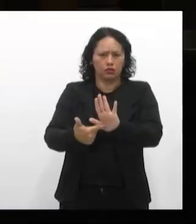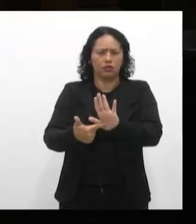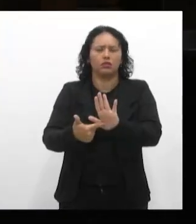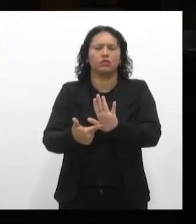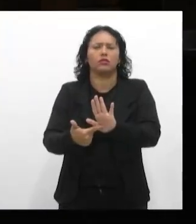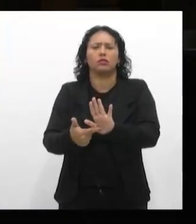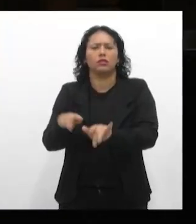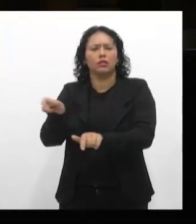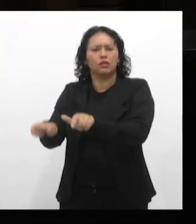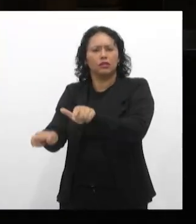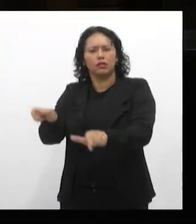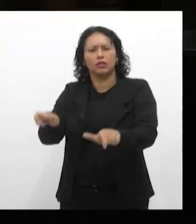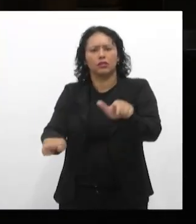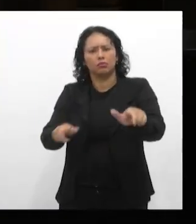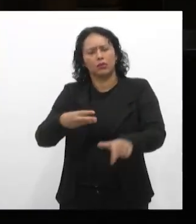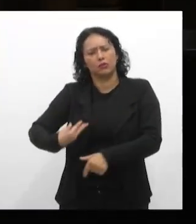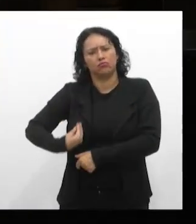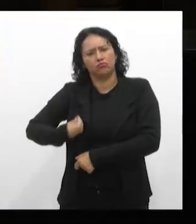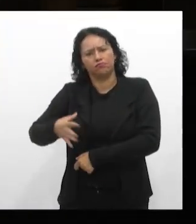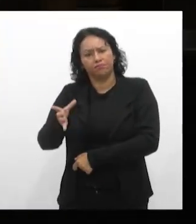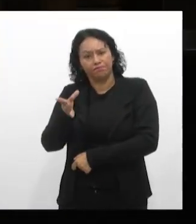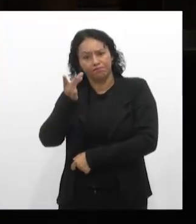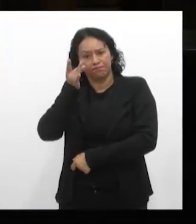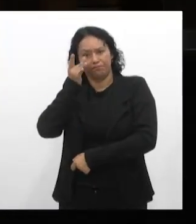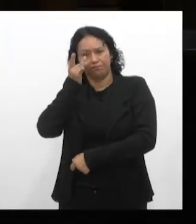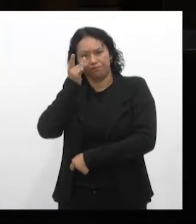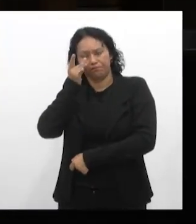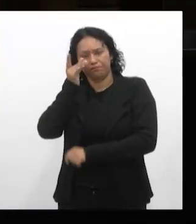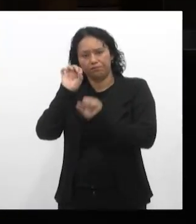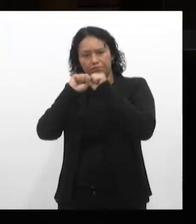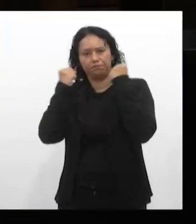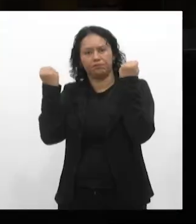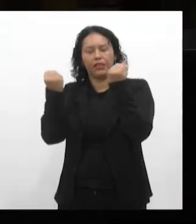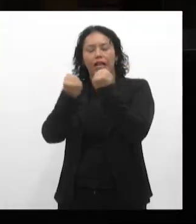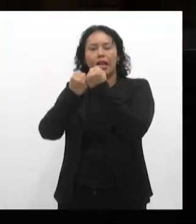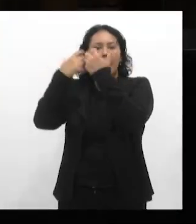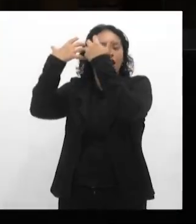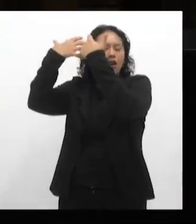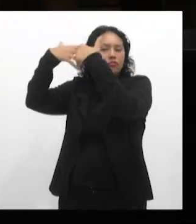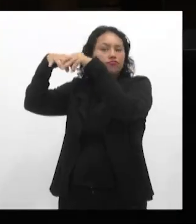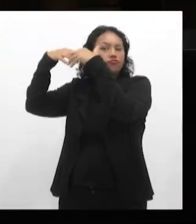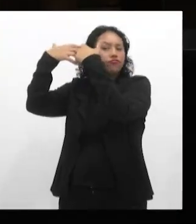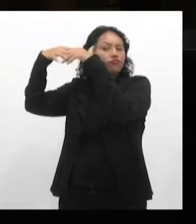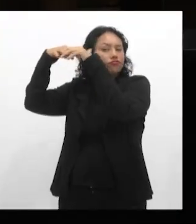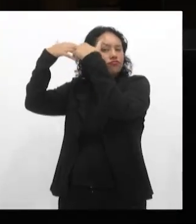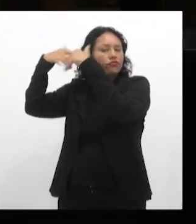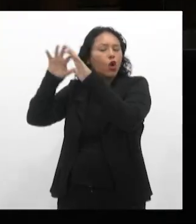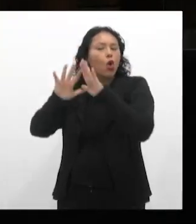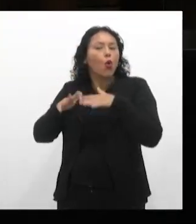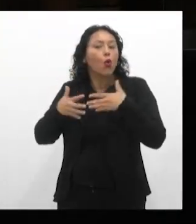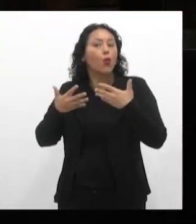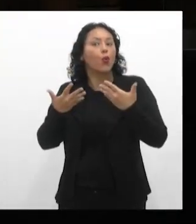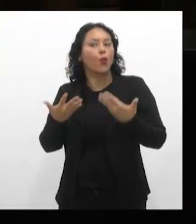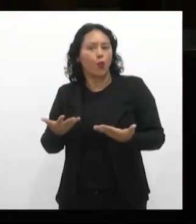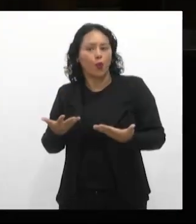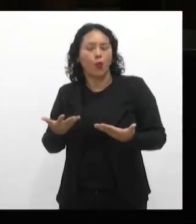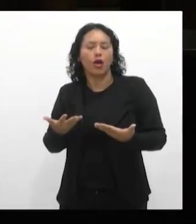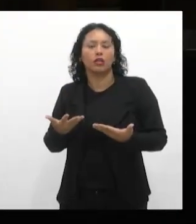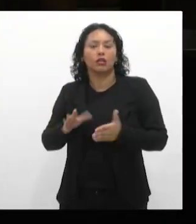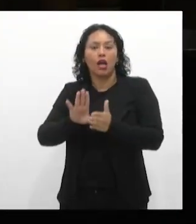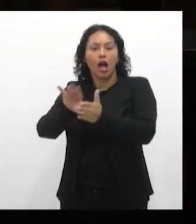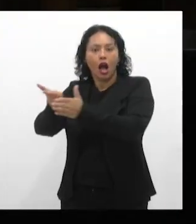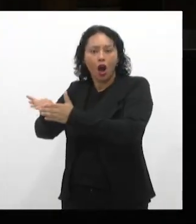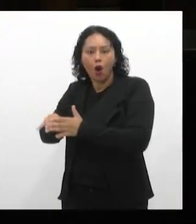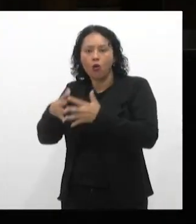as pessoas presentes, né, ao seminário a fazerem uma reflexão. Quando nós falamos de roubo e furto